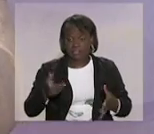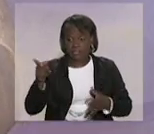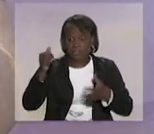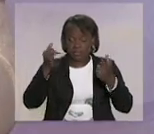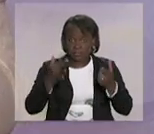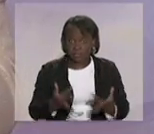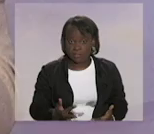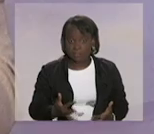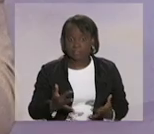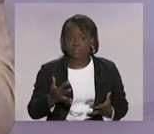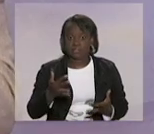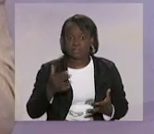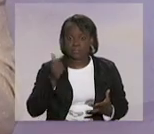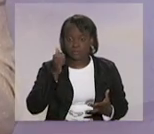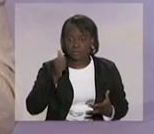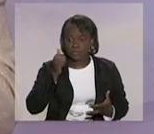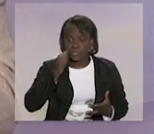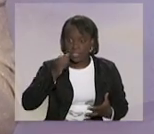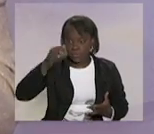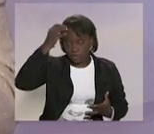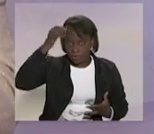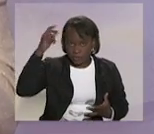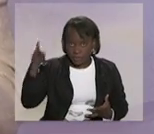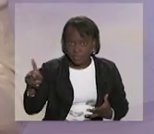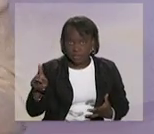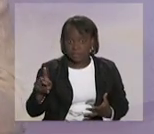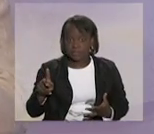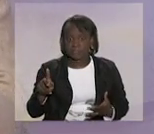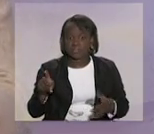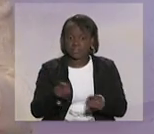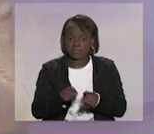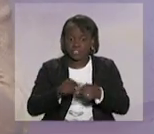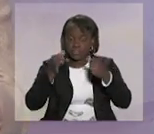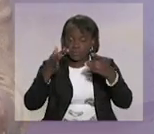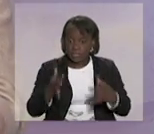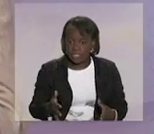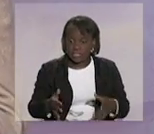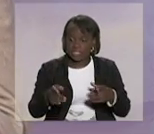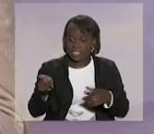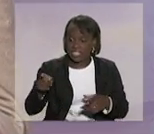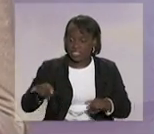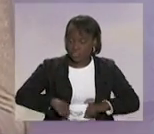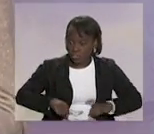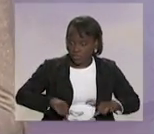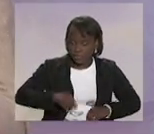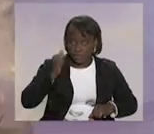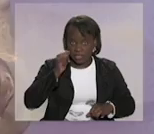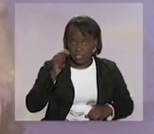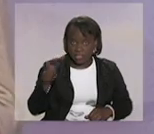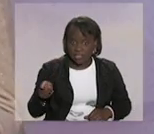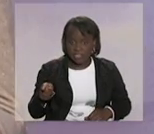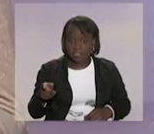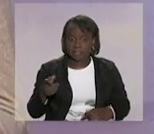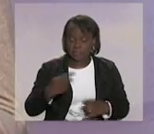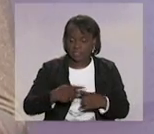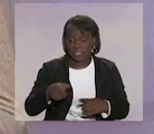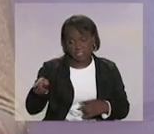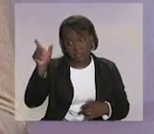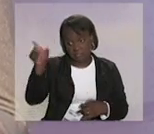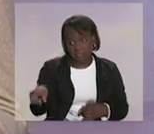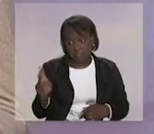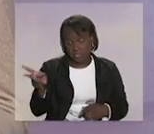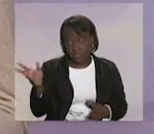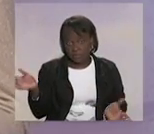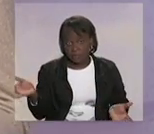fala da vitimização, né, e fala da culpabilidade que é infligida à